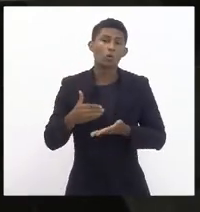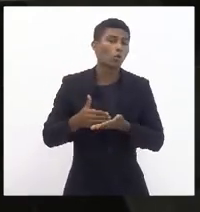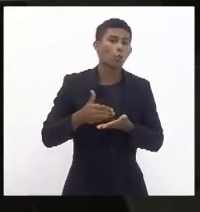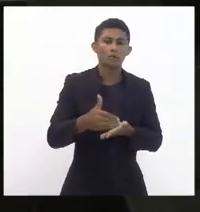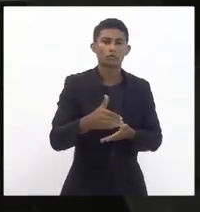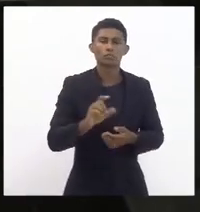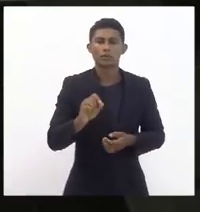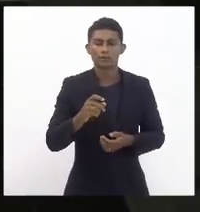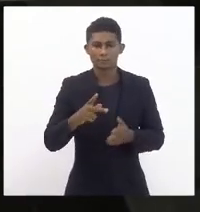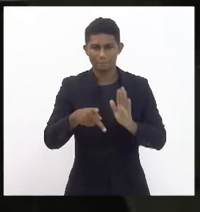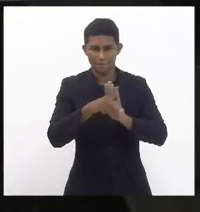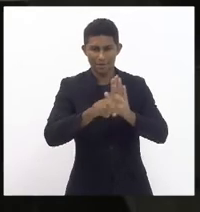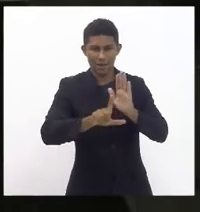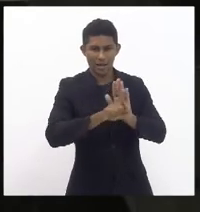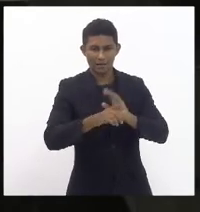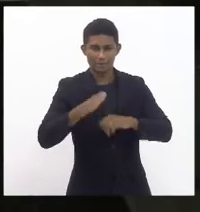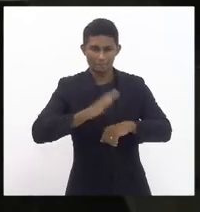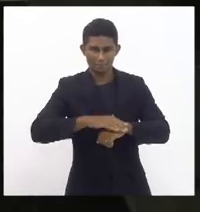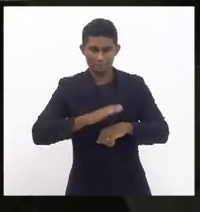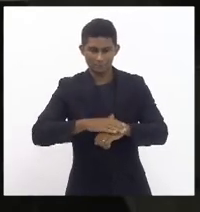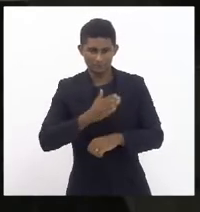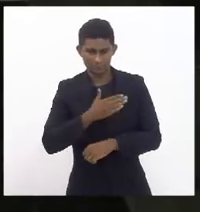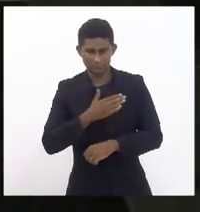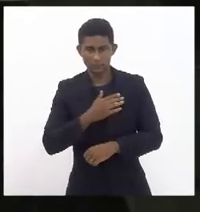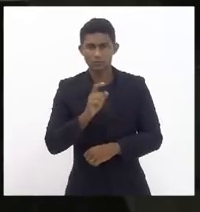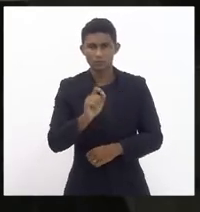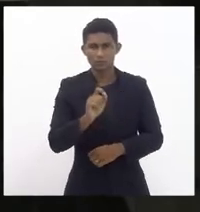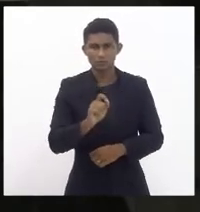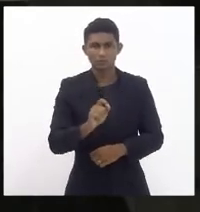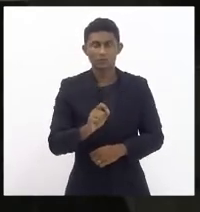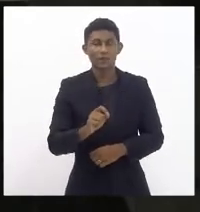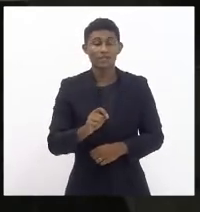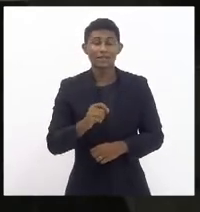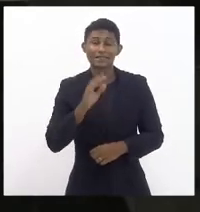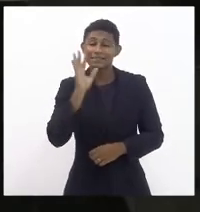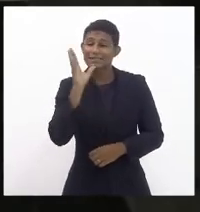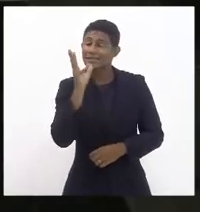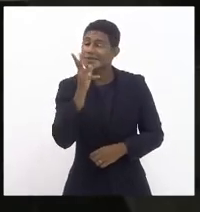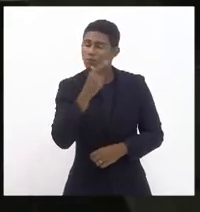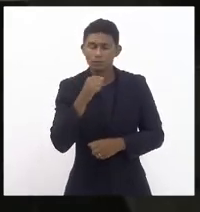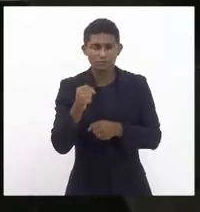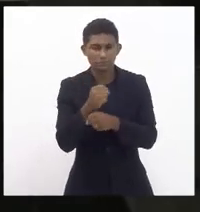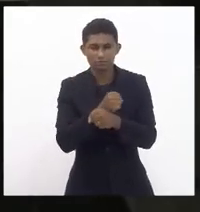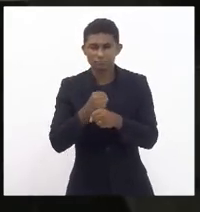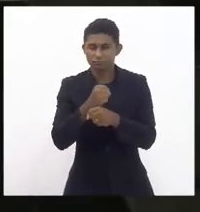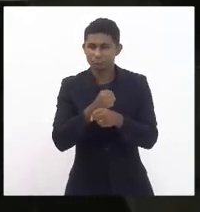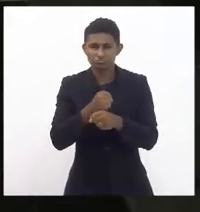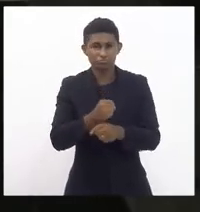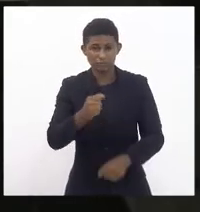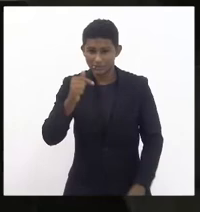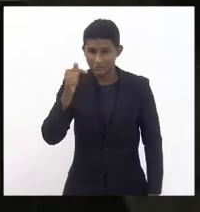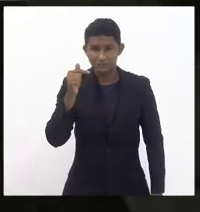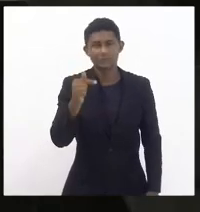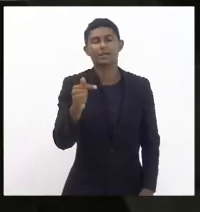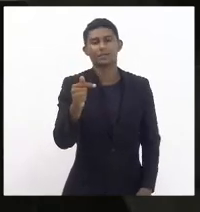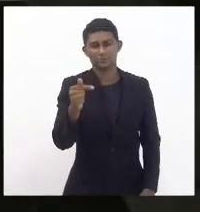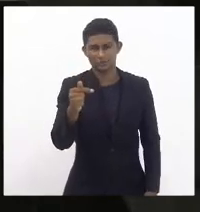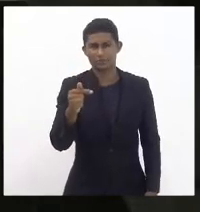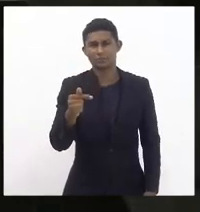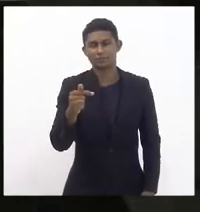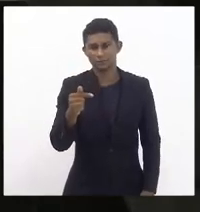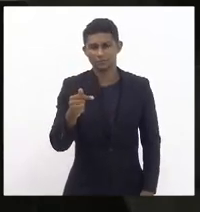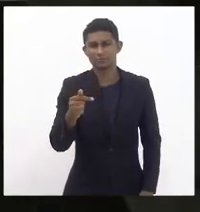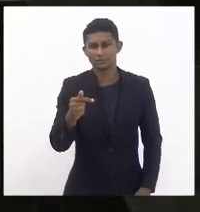projeto de lei de minha autoria que levou a sete anos sete anos